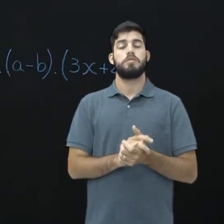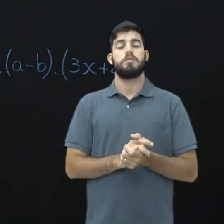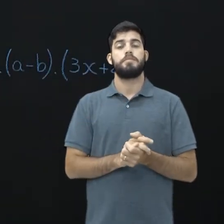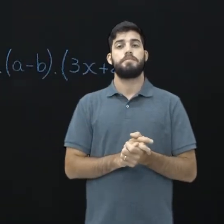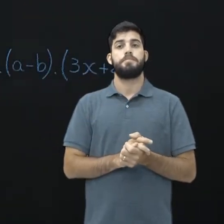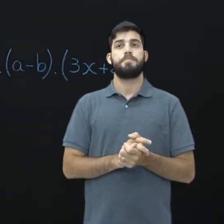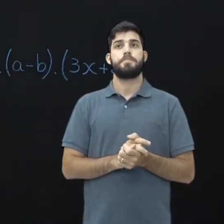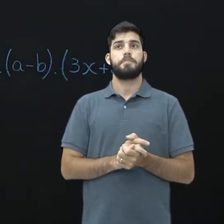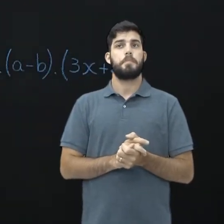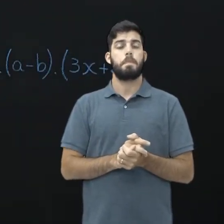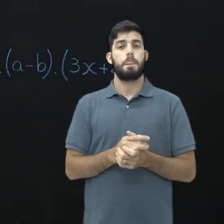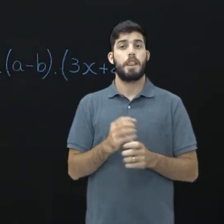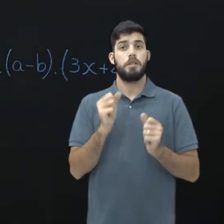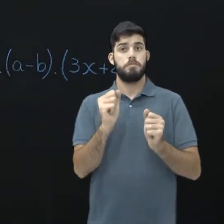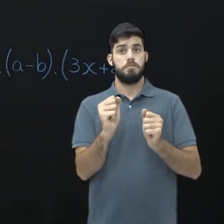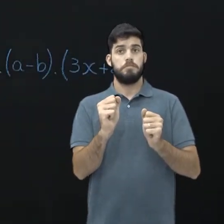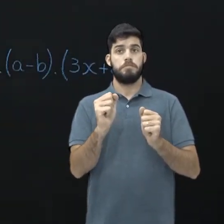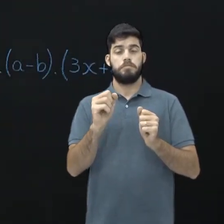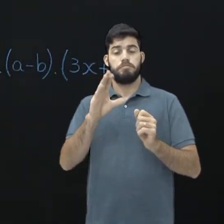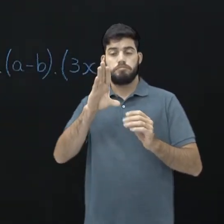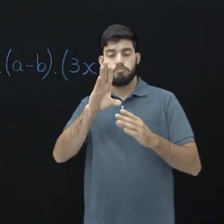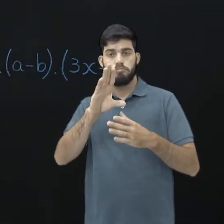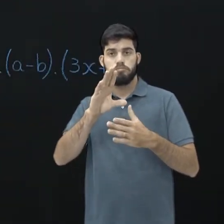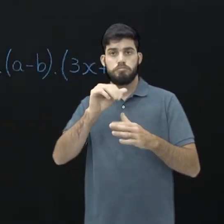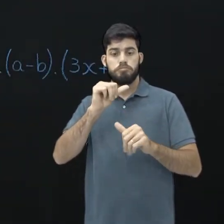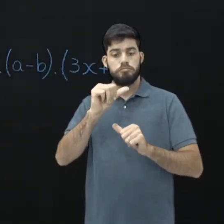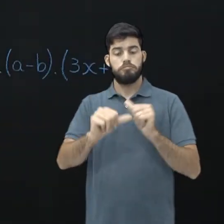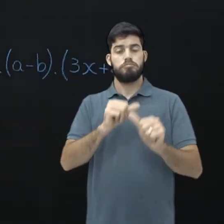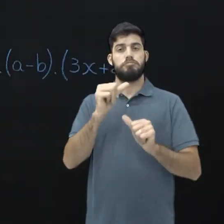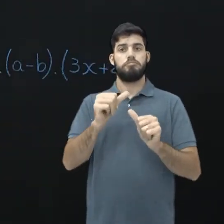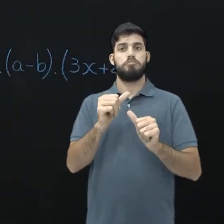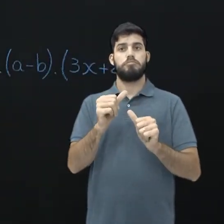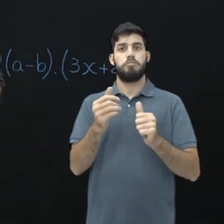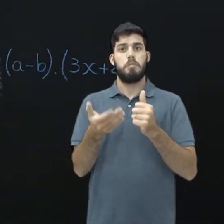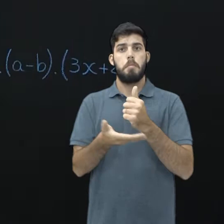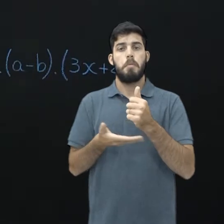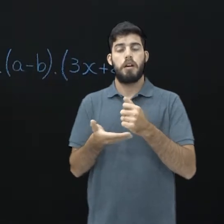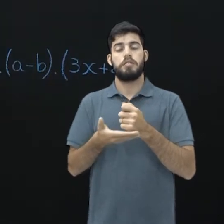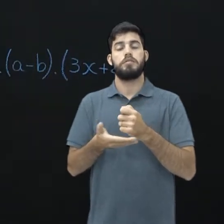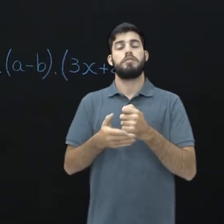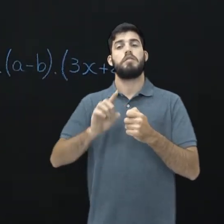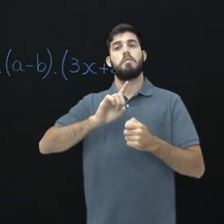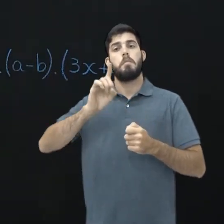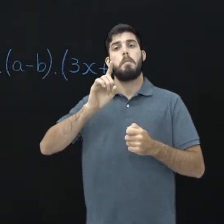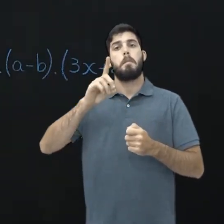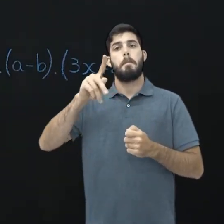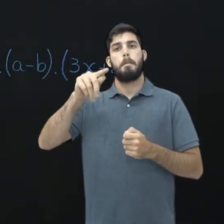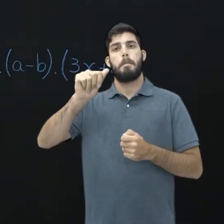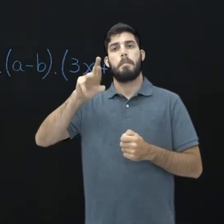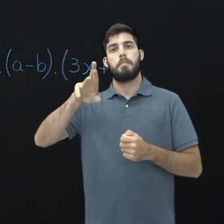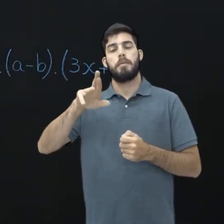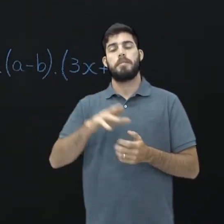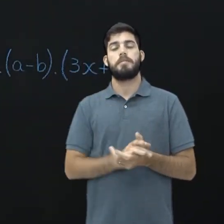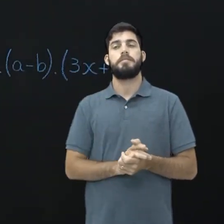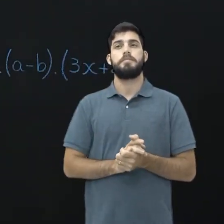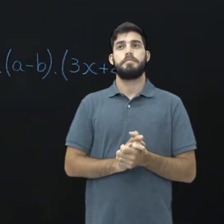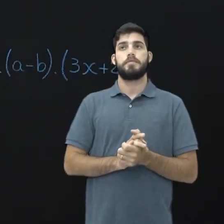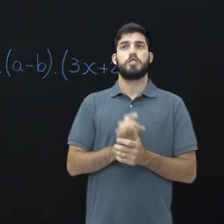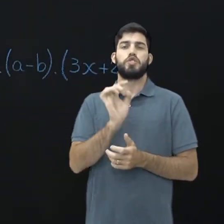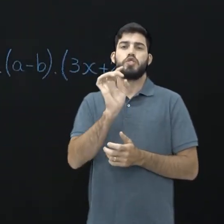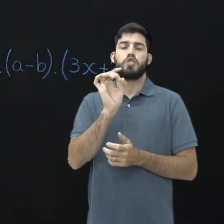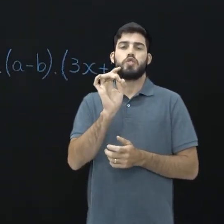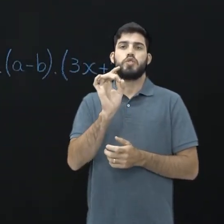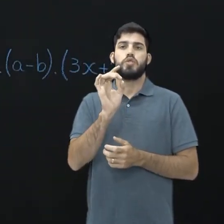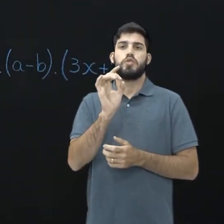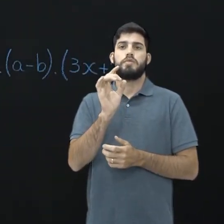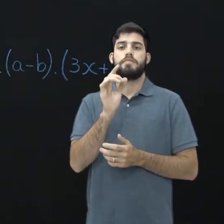gente possa extrair a raiz quadrada de qualquer base com expoente par, basta você pegar esse expoente